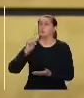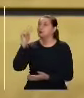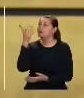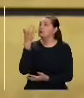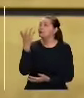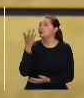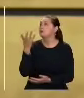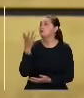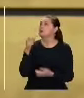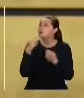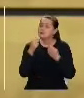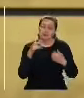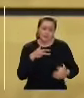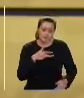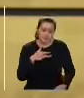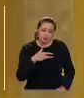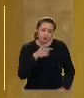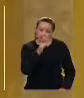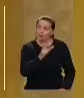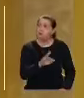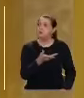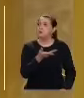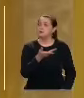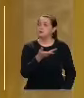Não dá. Que amor é esse?